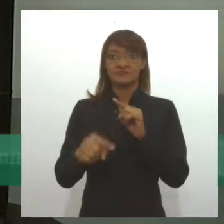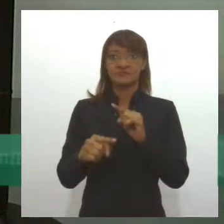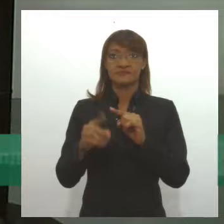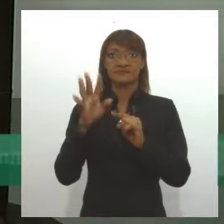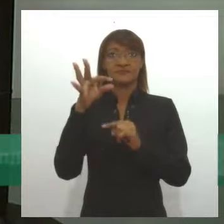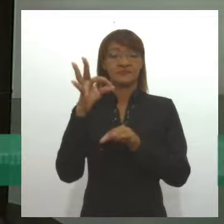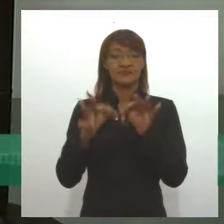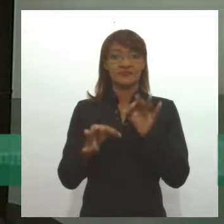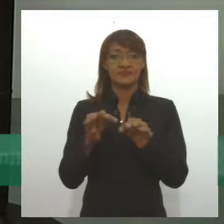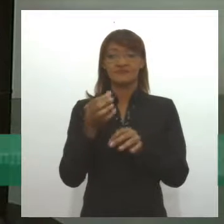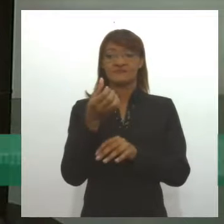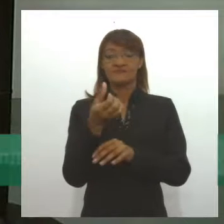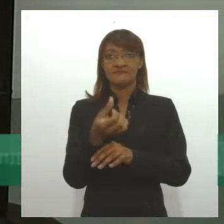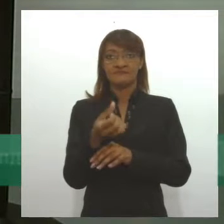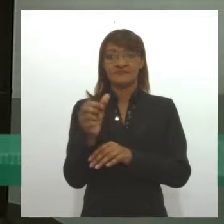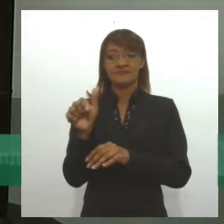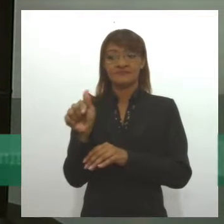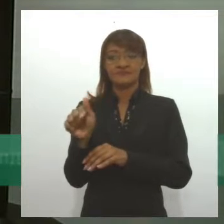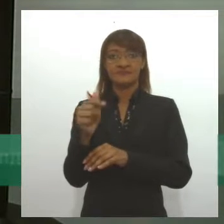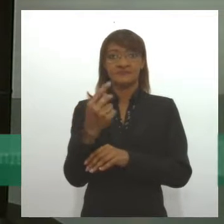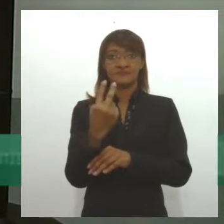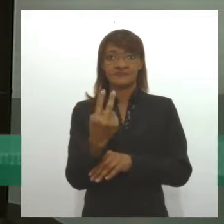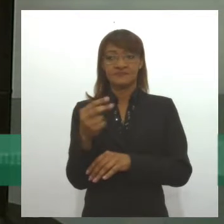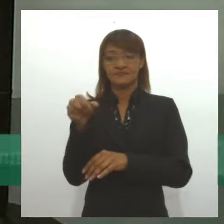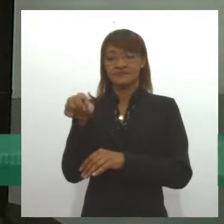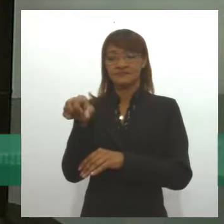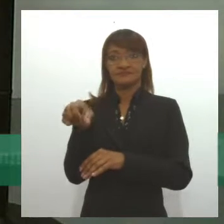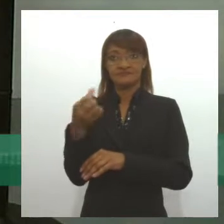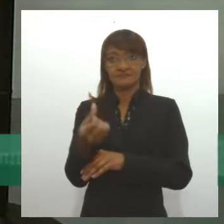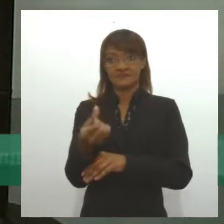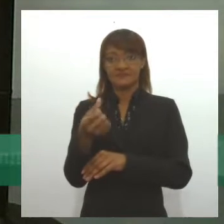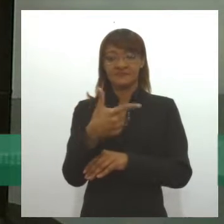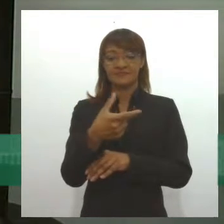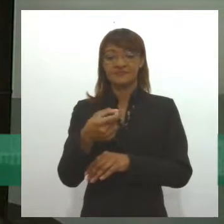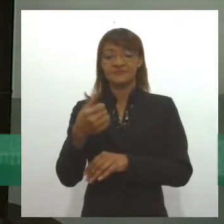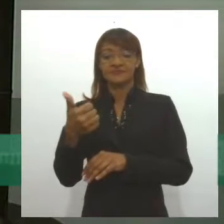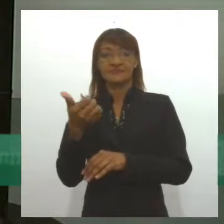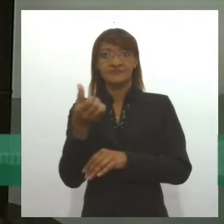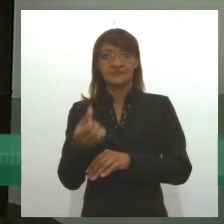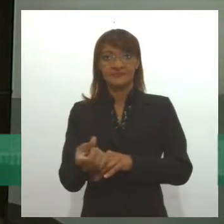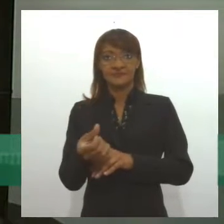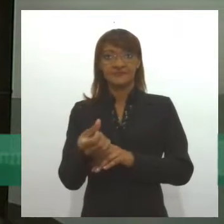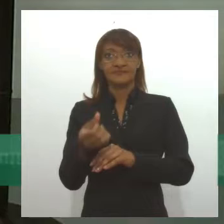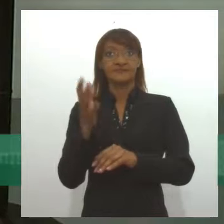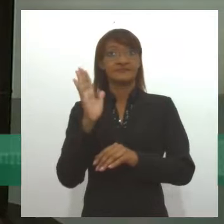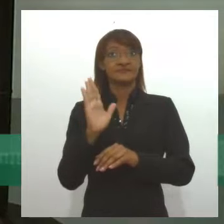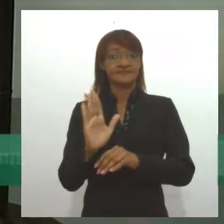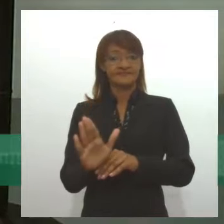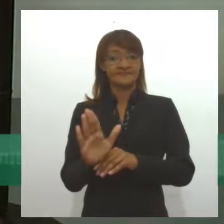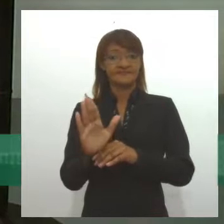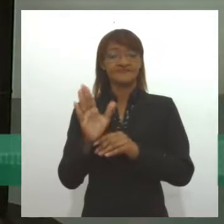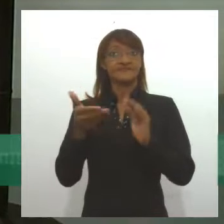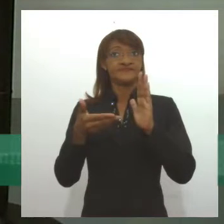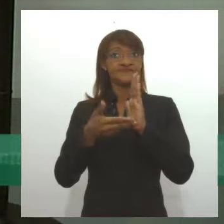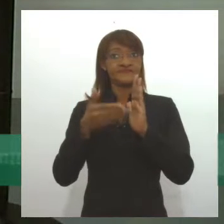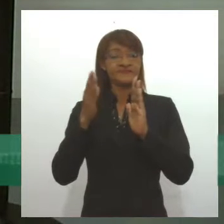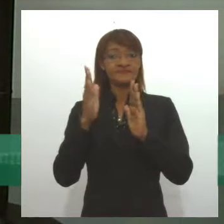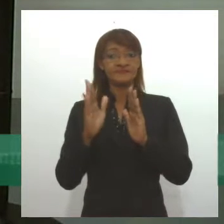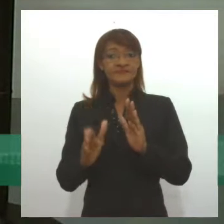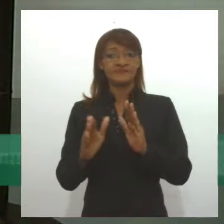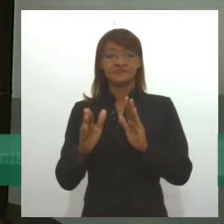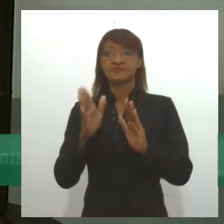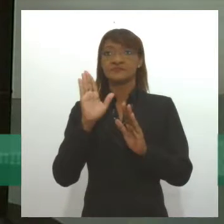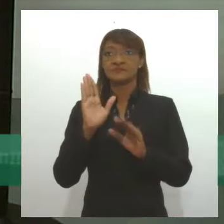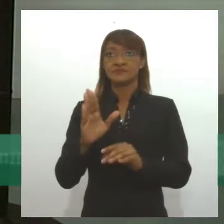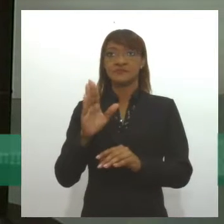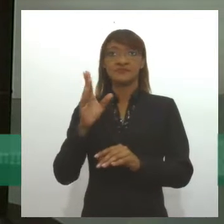PL 6726 de 2016 do Senado Federal, que na Câmara teve a relatoria do deputado